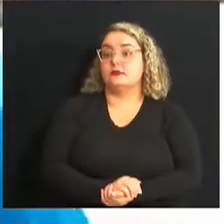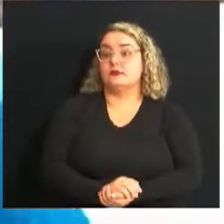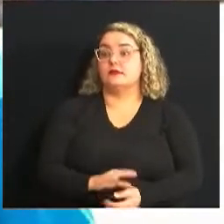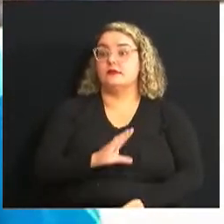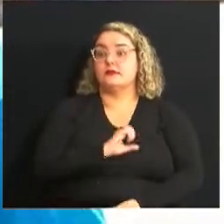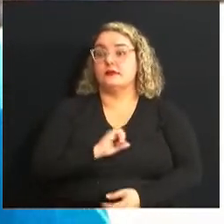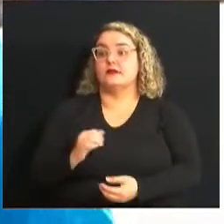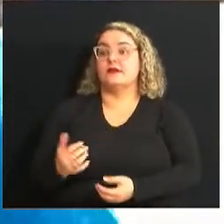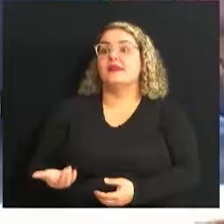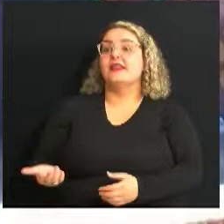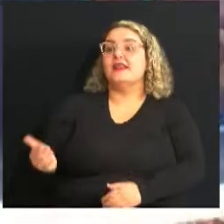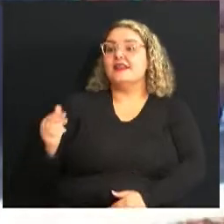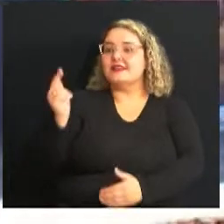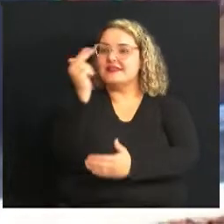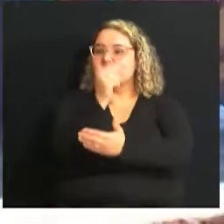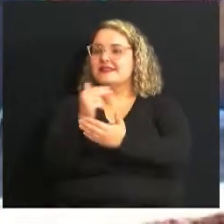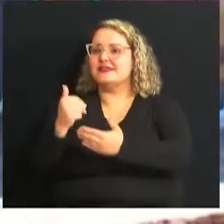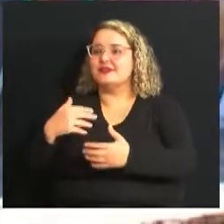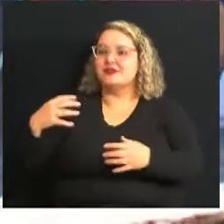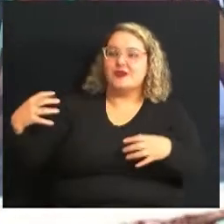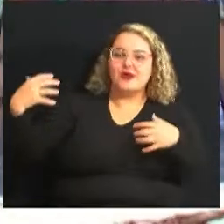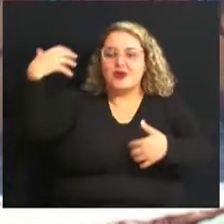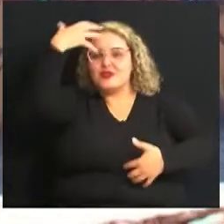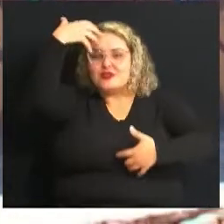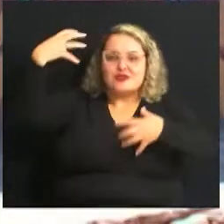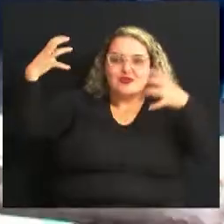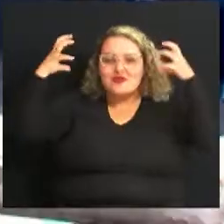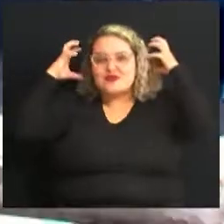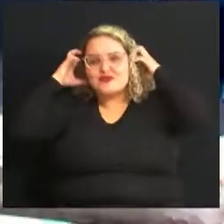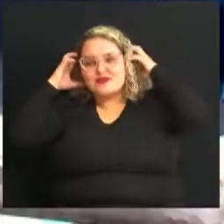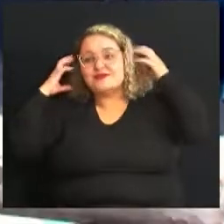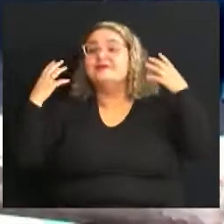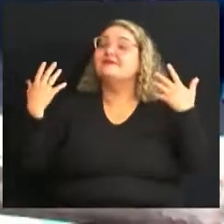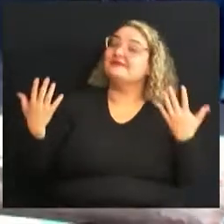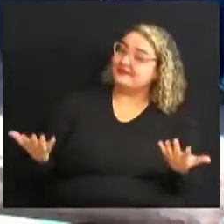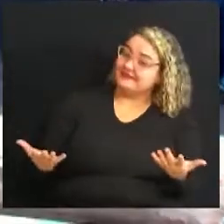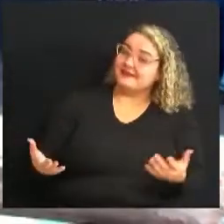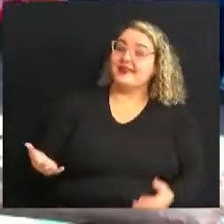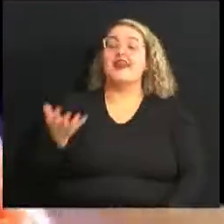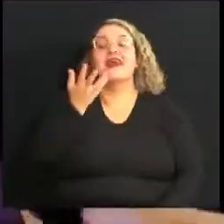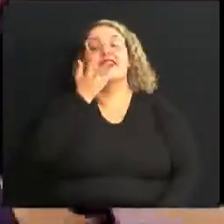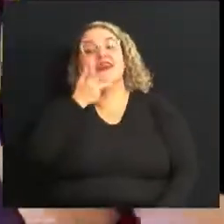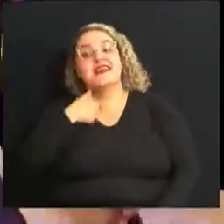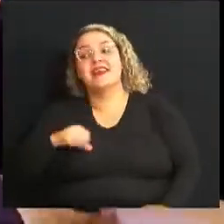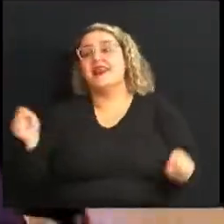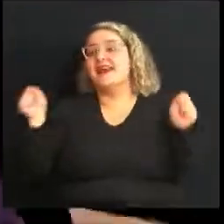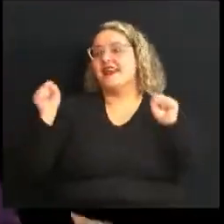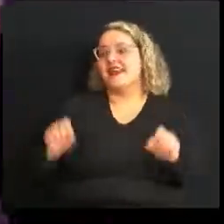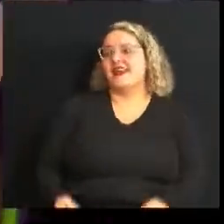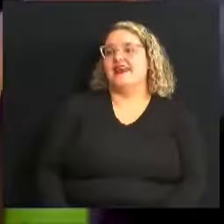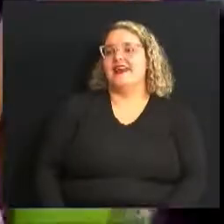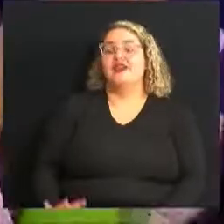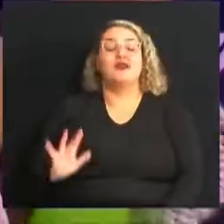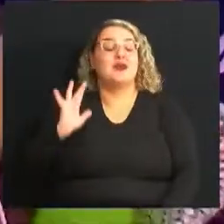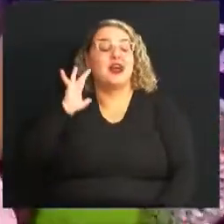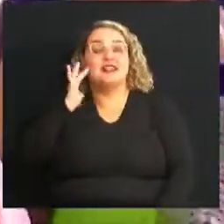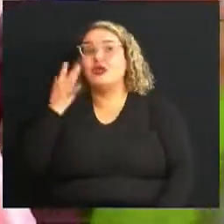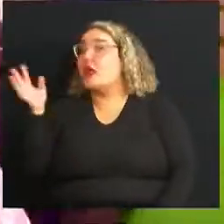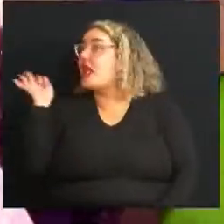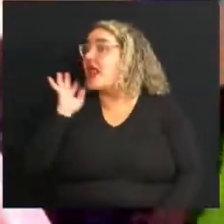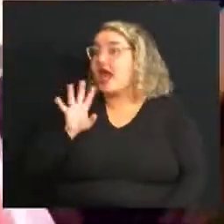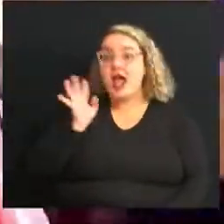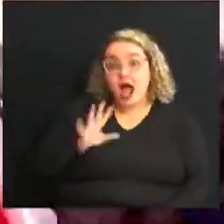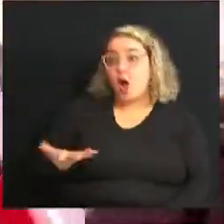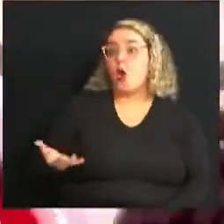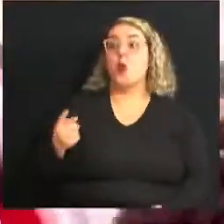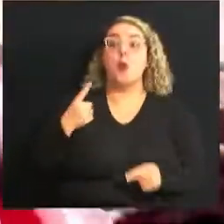do chimpanzé com fone. Pois é, a criançada realmente adorou a visita. Eu tô achando muito legal e principalmente que é uma